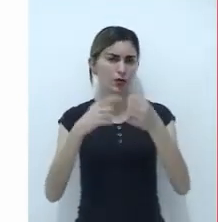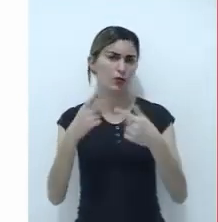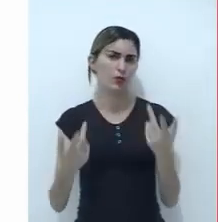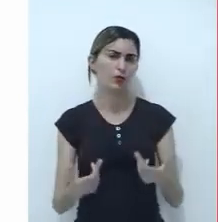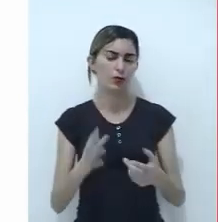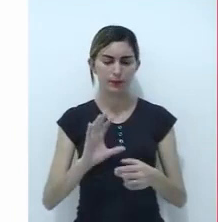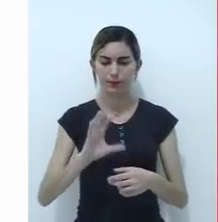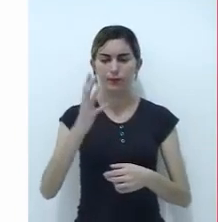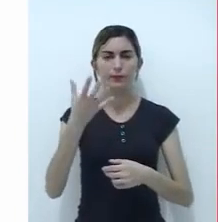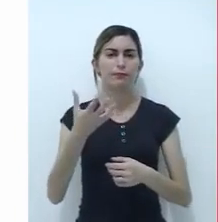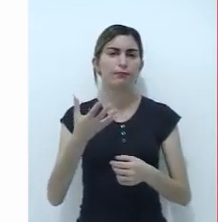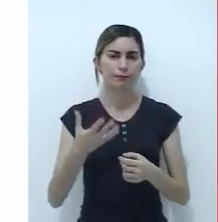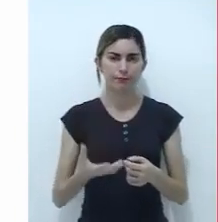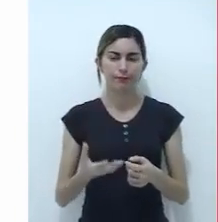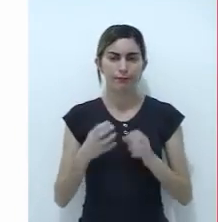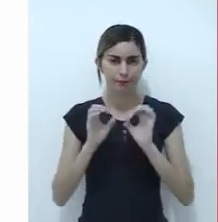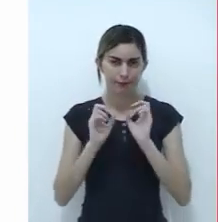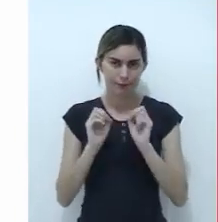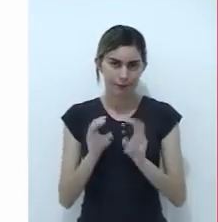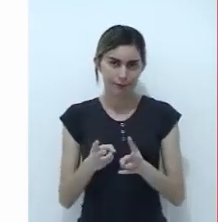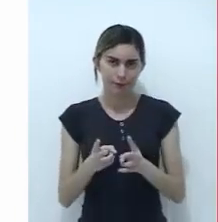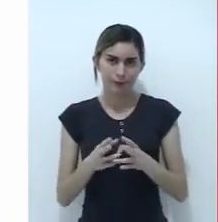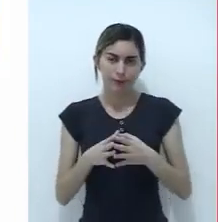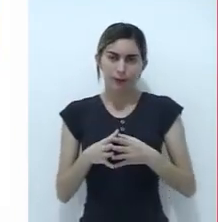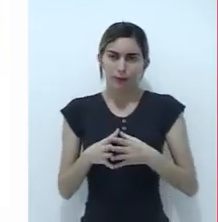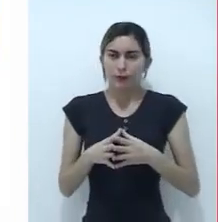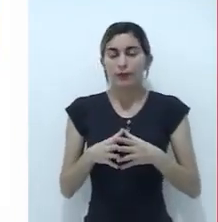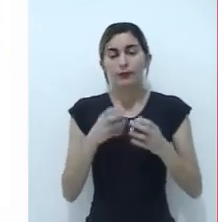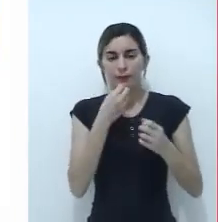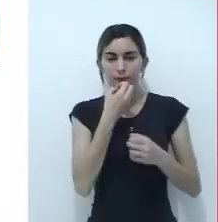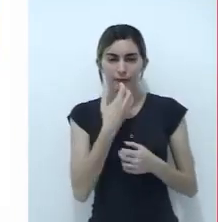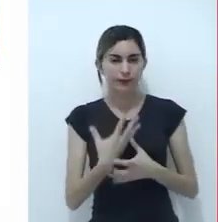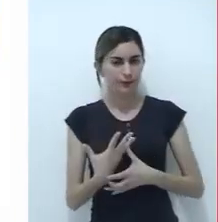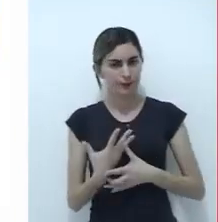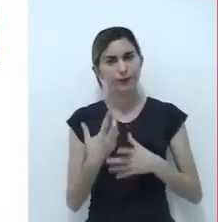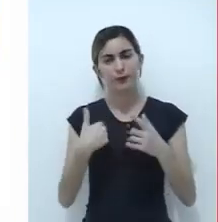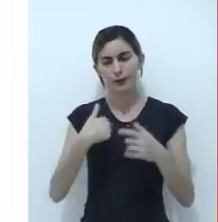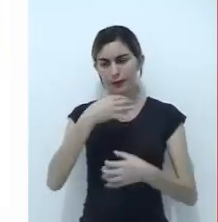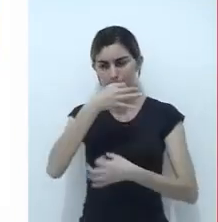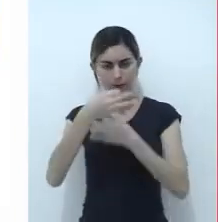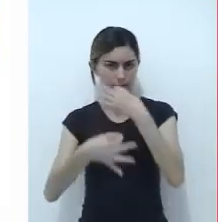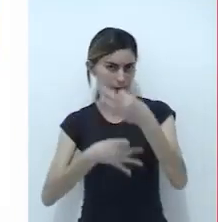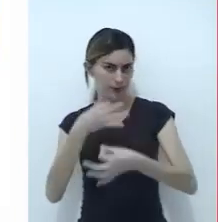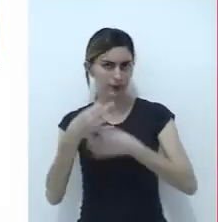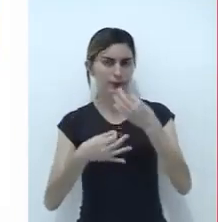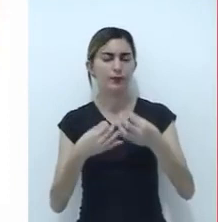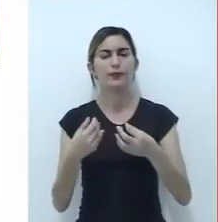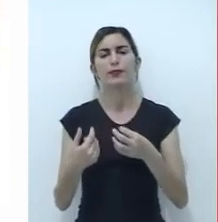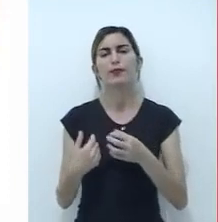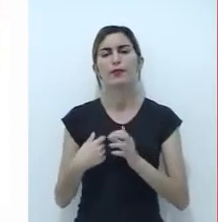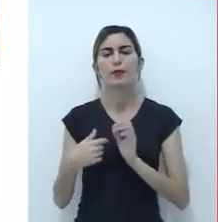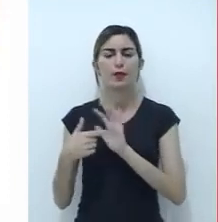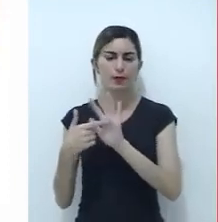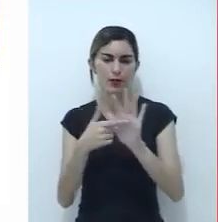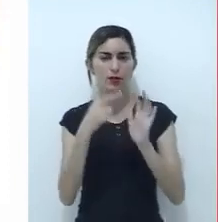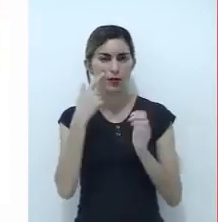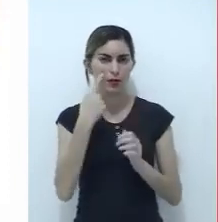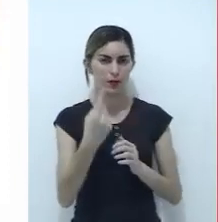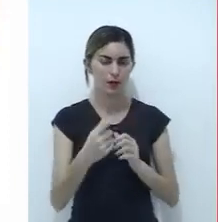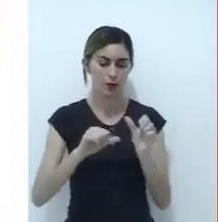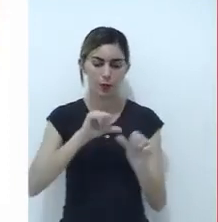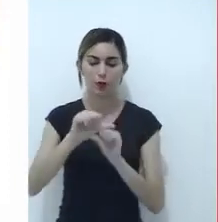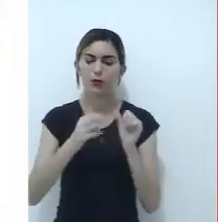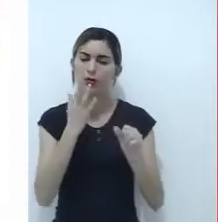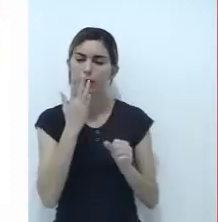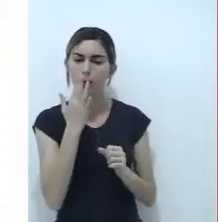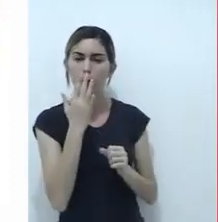que elas estão acontecendo, ok? Bom, essa dica, pela imagem, você pode ver uma